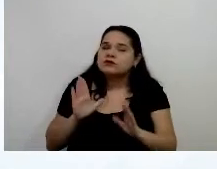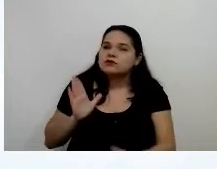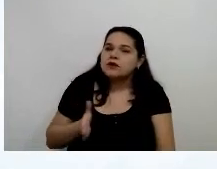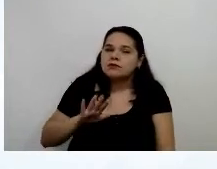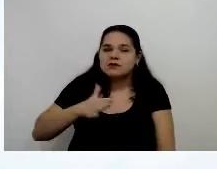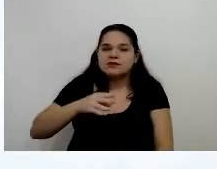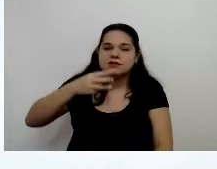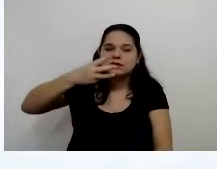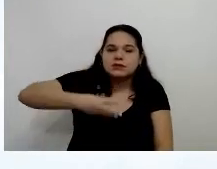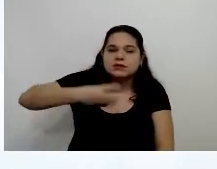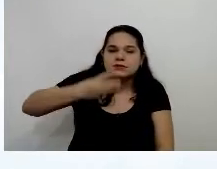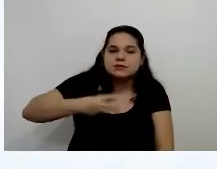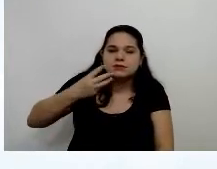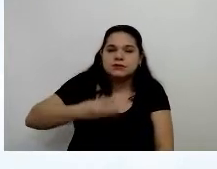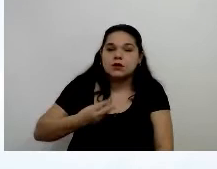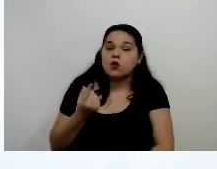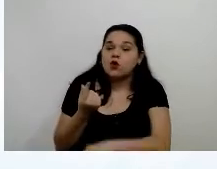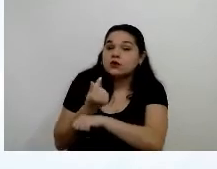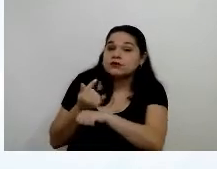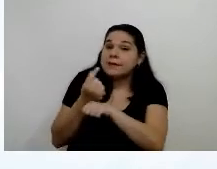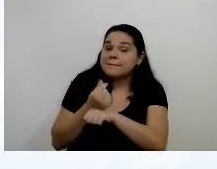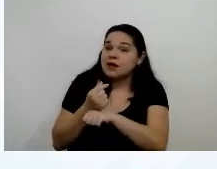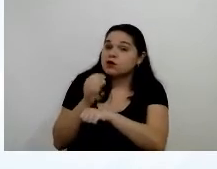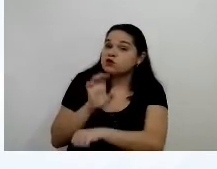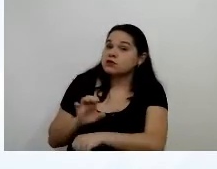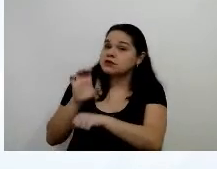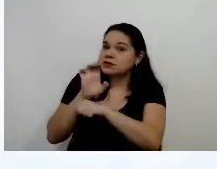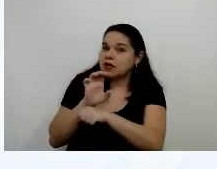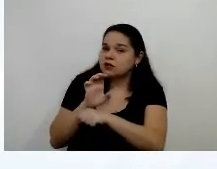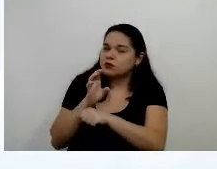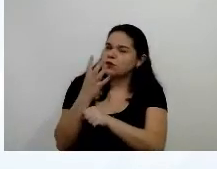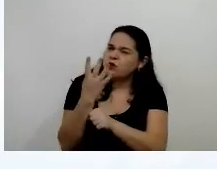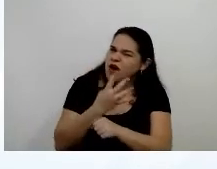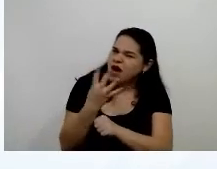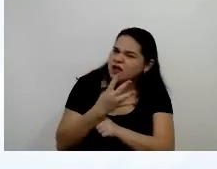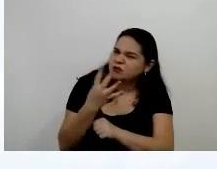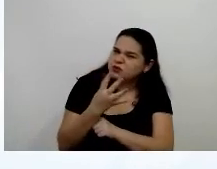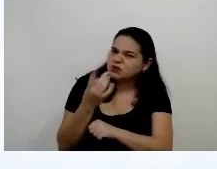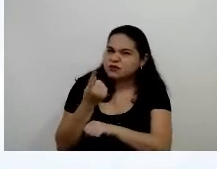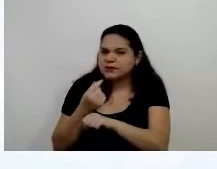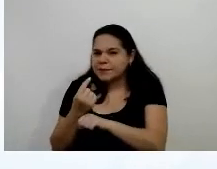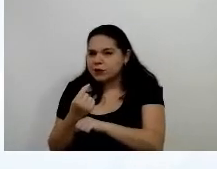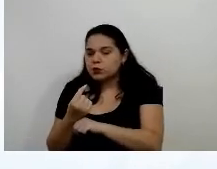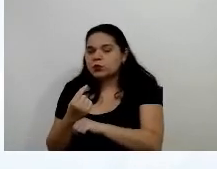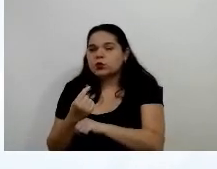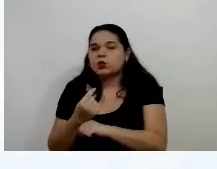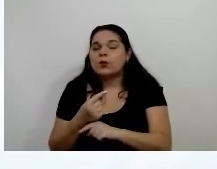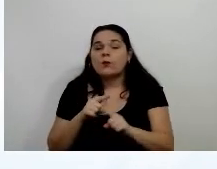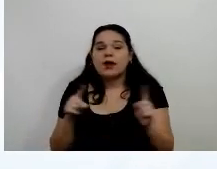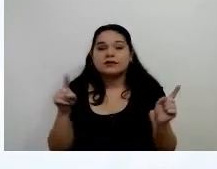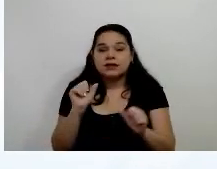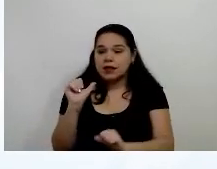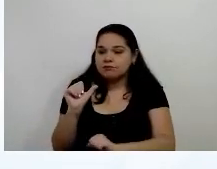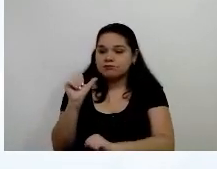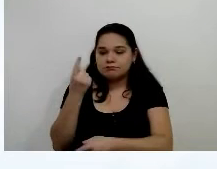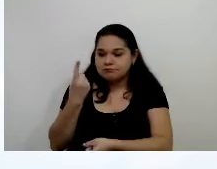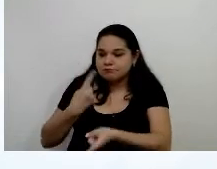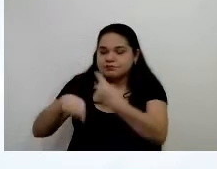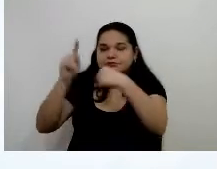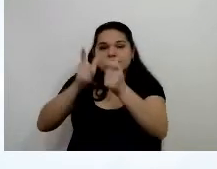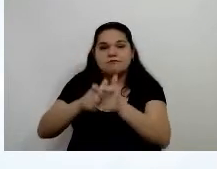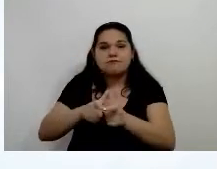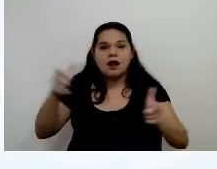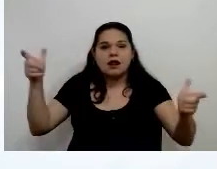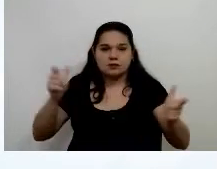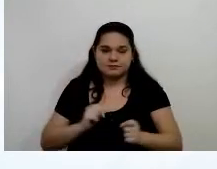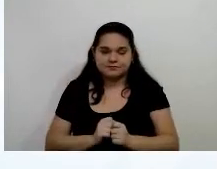o terceiro orçamento do Estado, o 4º, Abílio, você pode me corrigir aí, mas ela se transformou. E